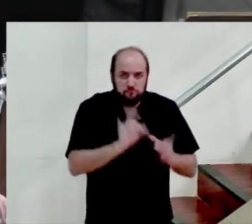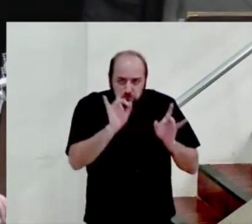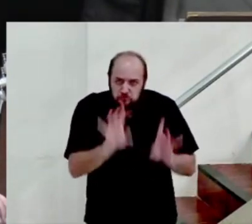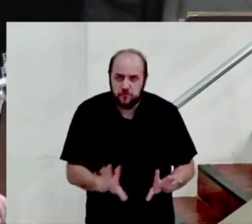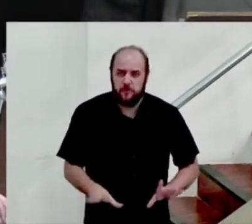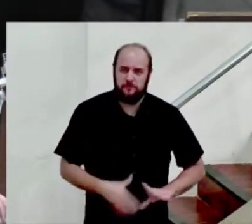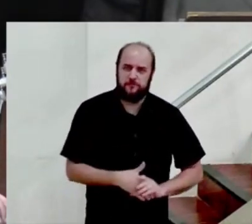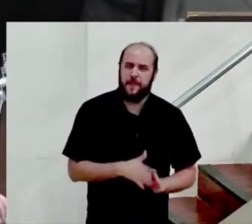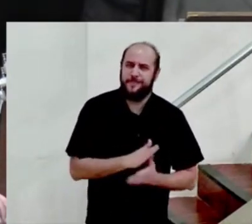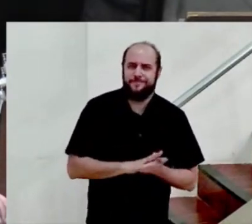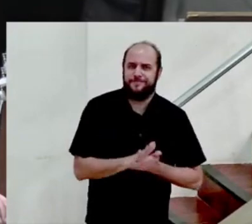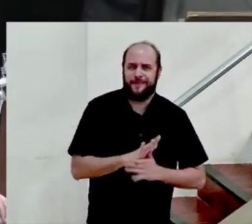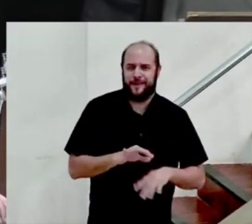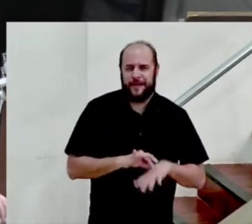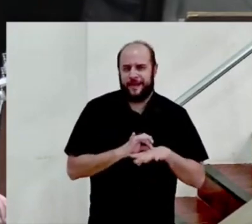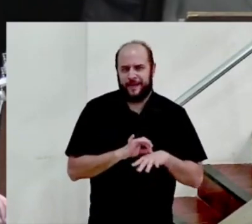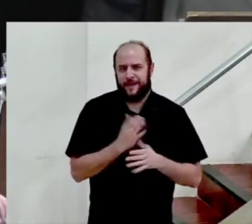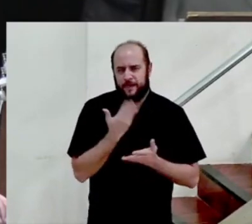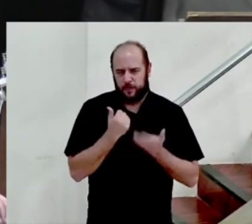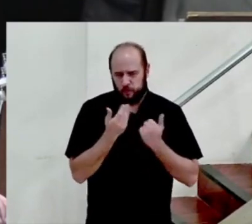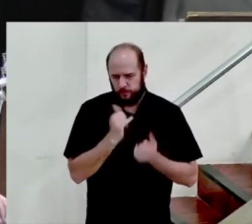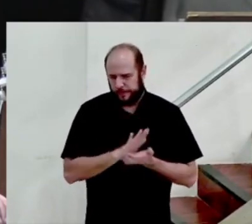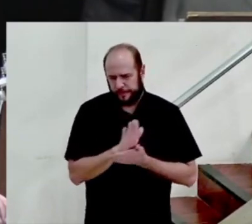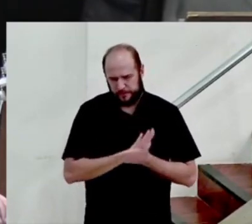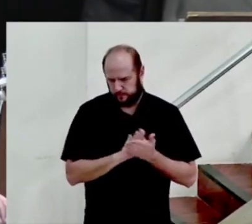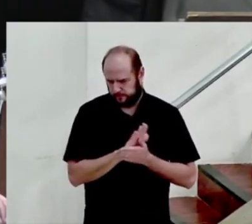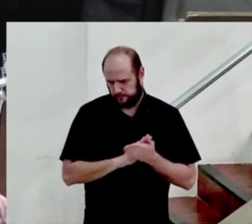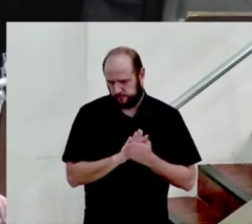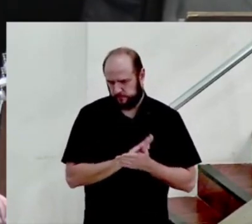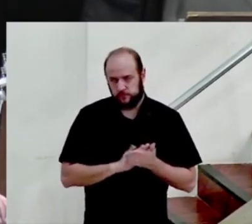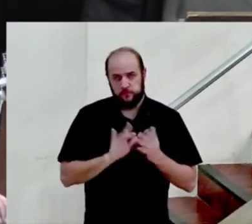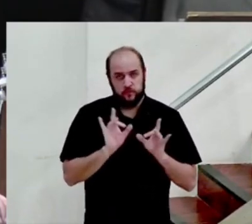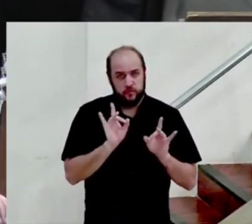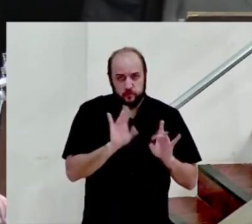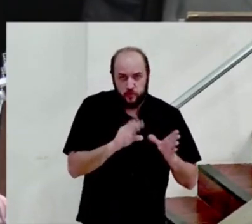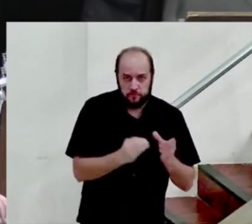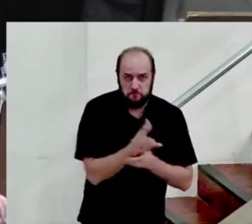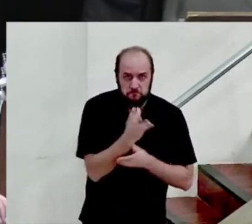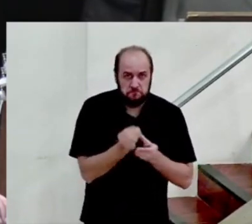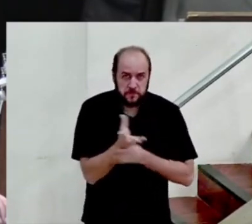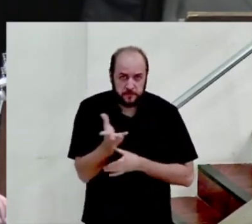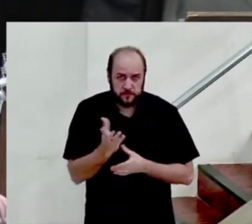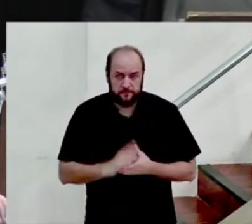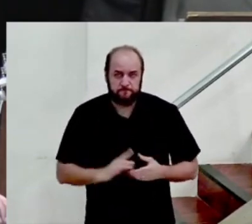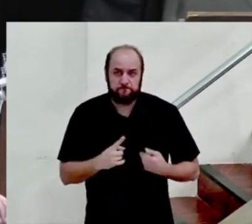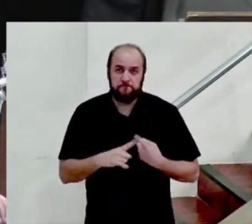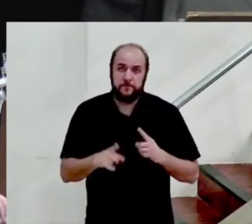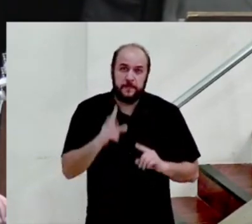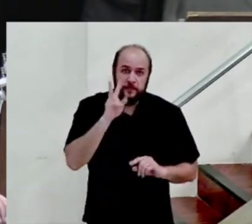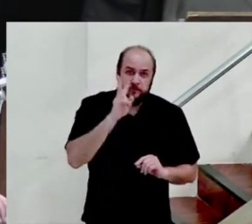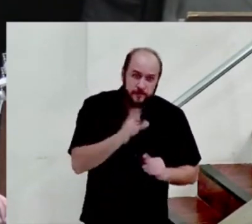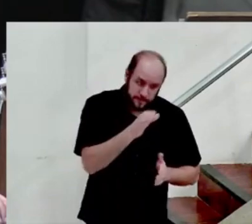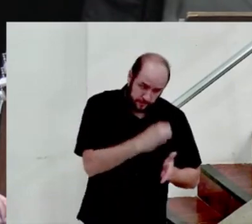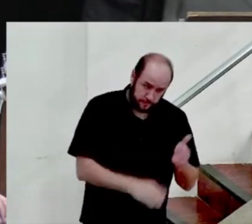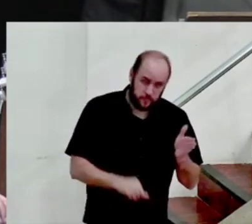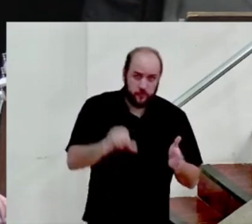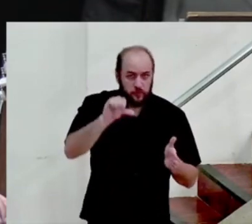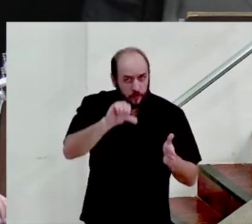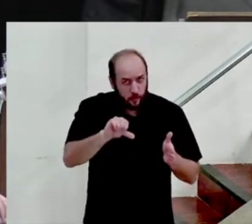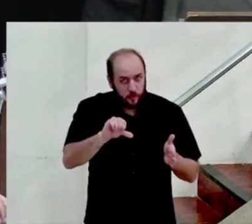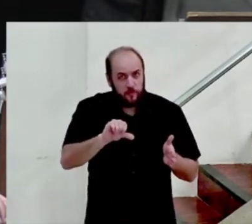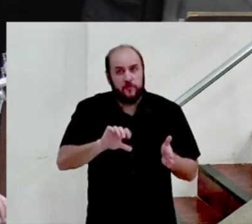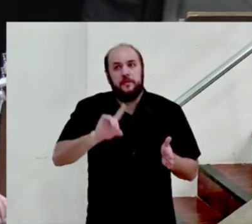era parte da alimentação e da dieta do ser humano naquela época. Mas quando a gente vai para o capítulo 9, o Senhor parece